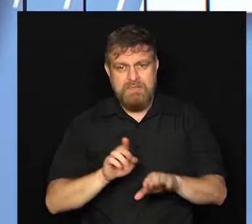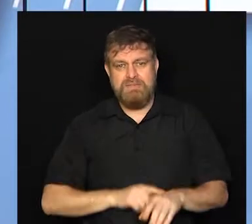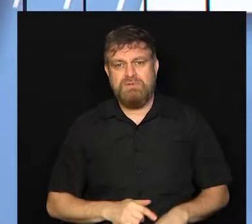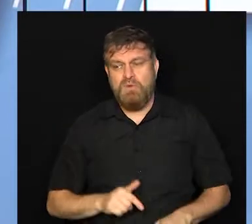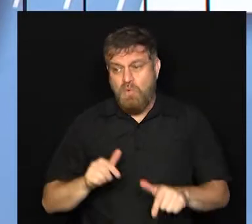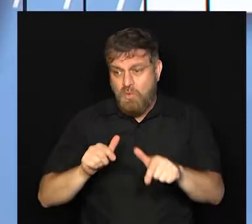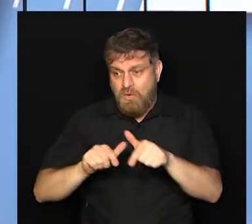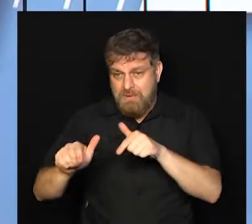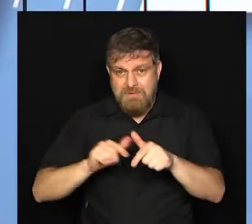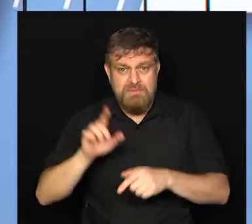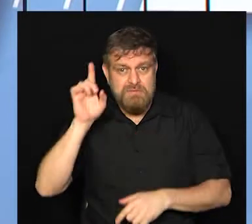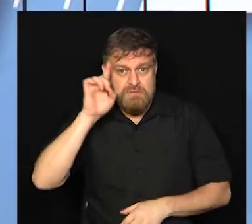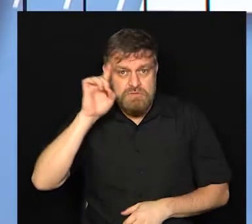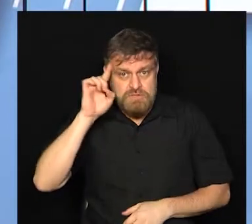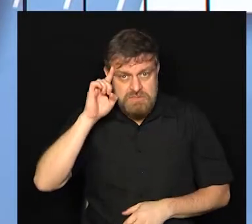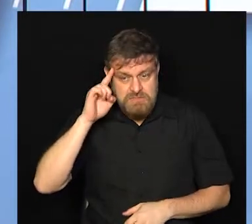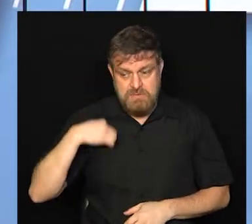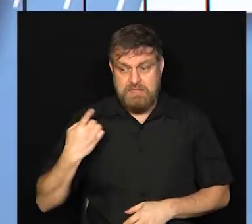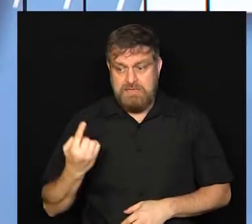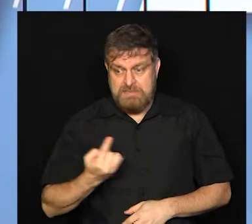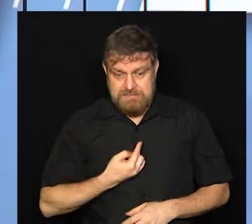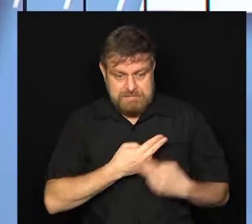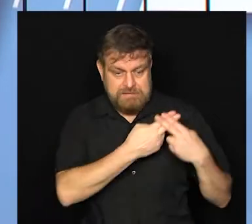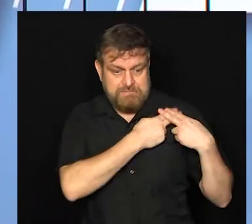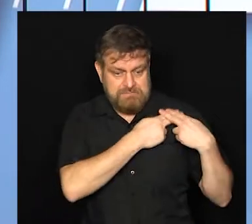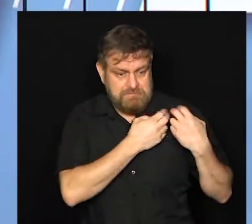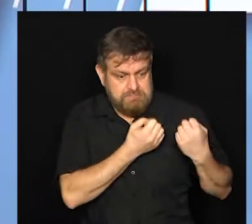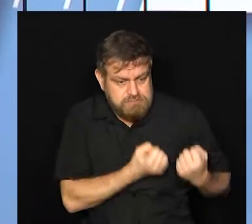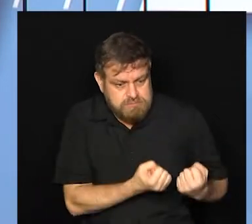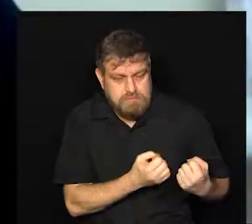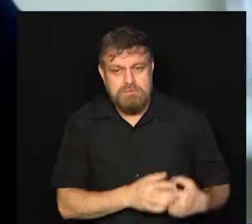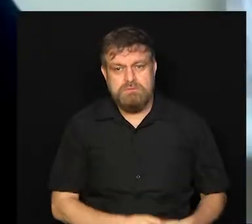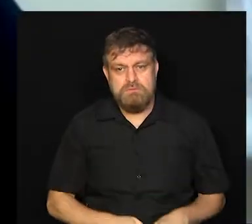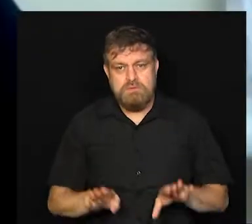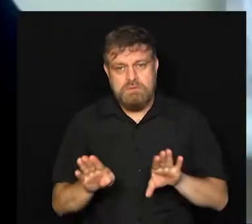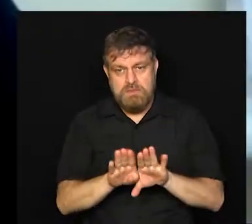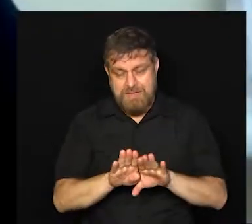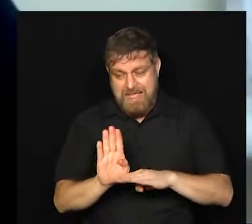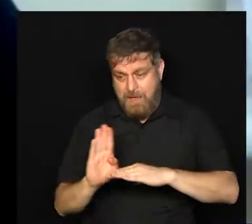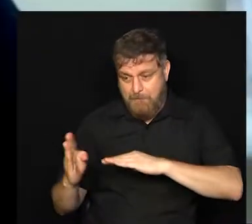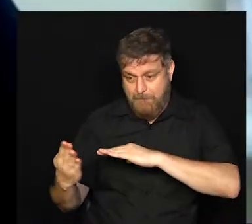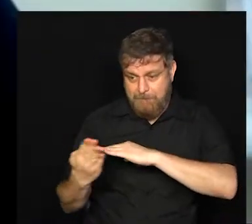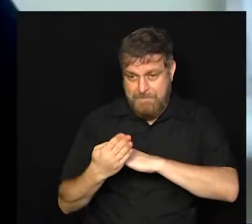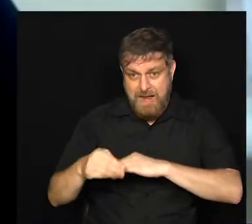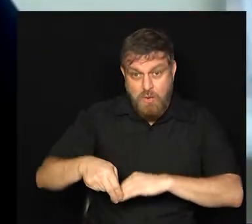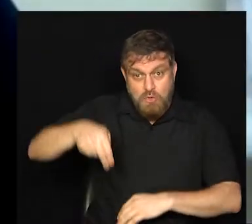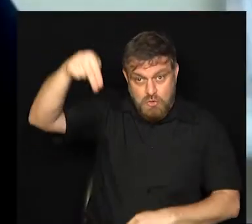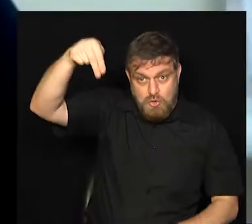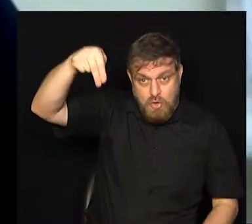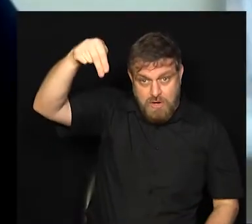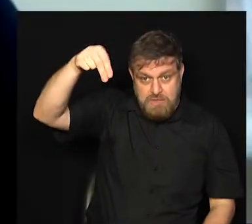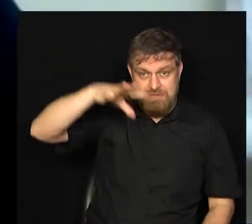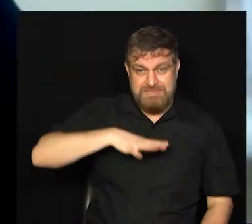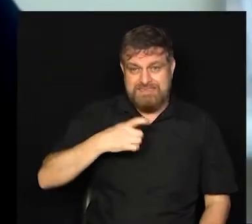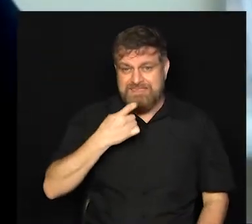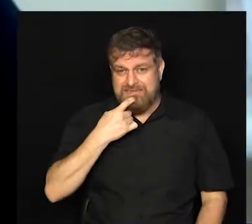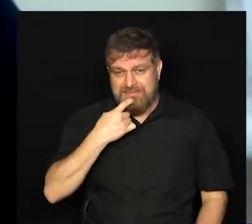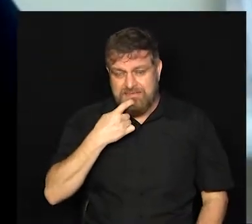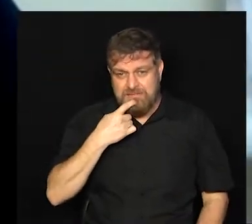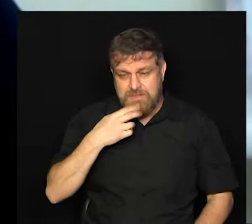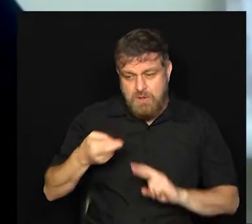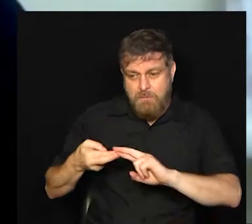tarefas do dia a dia mesmo que são impostas para a gente, né? E a nossa região aqui, a região norte, tem uma